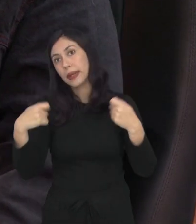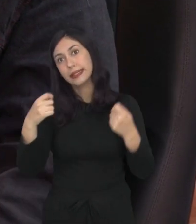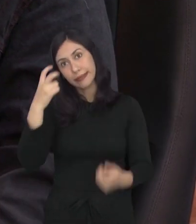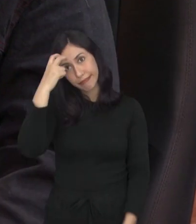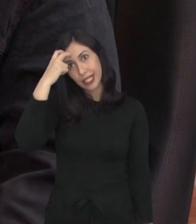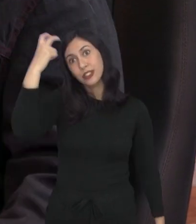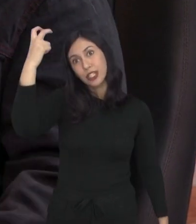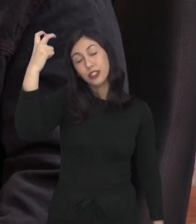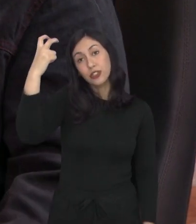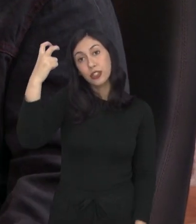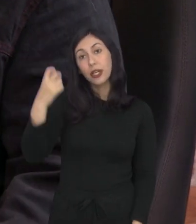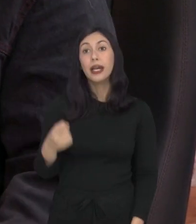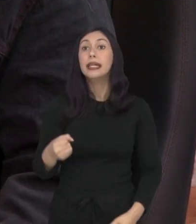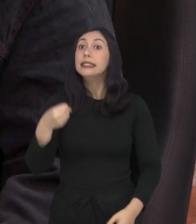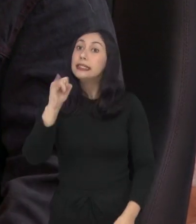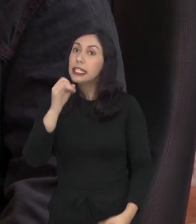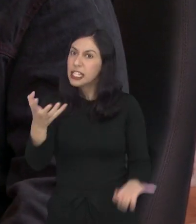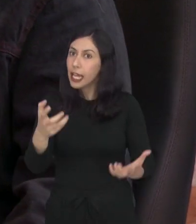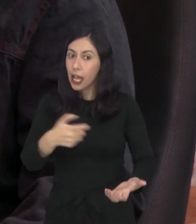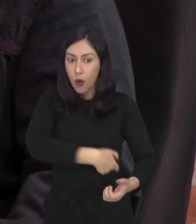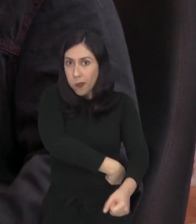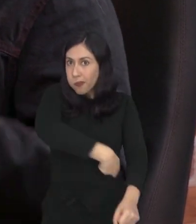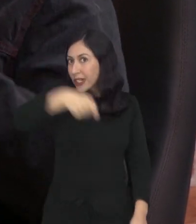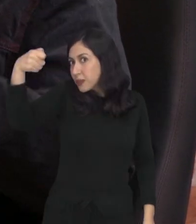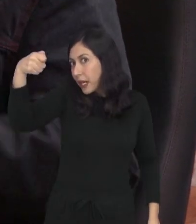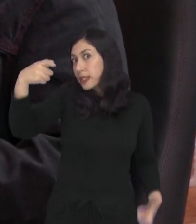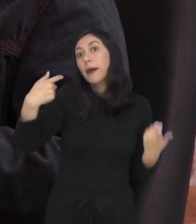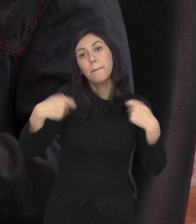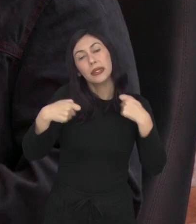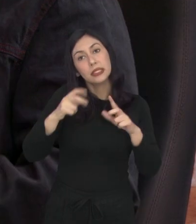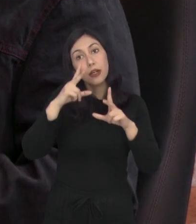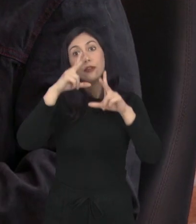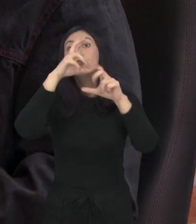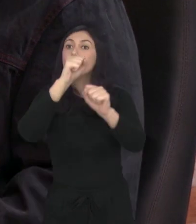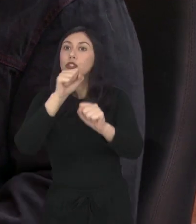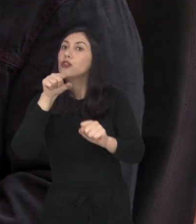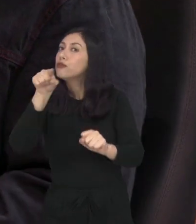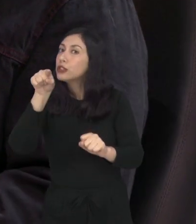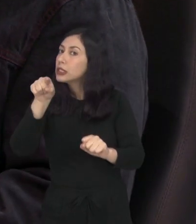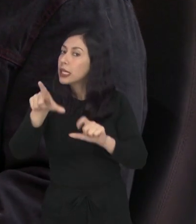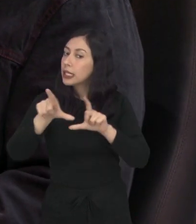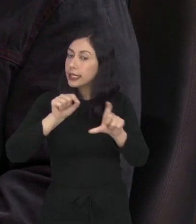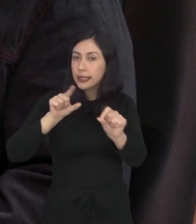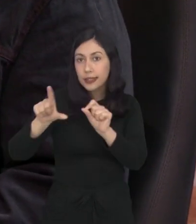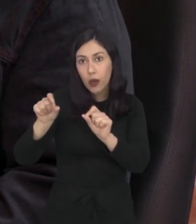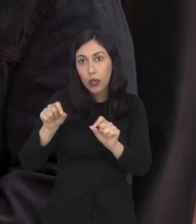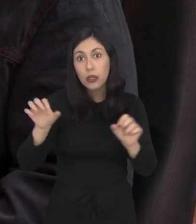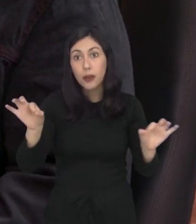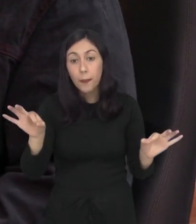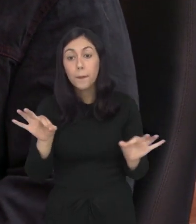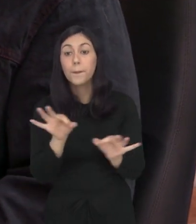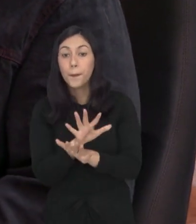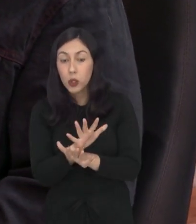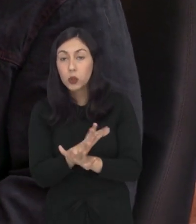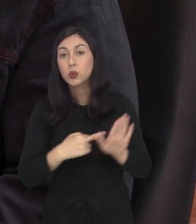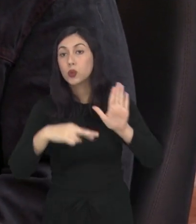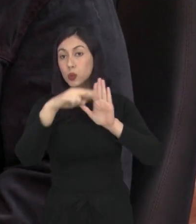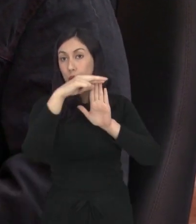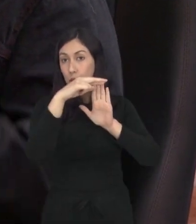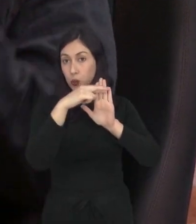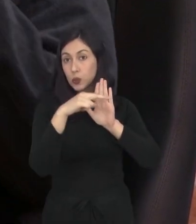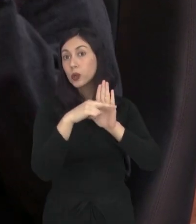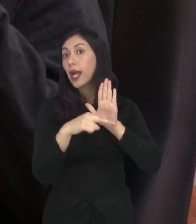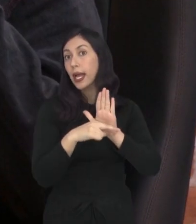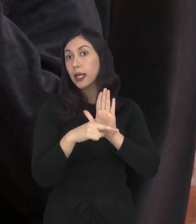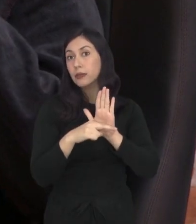para você usar bater com uma espada, tem que usar a sua força. Então você vai definir o que você vai escolher ali. Feito isso, seguindo a regra do sistema escolhido,